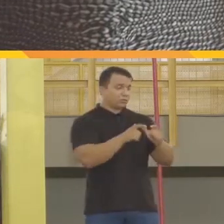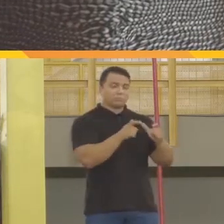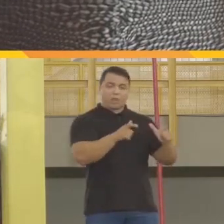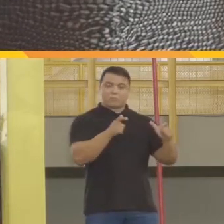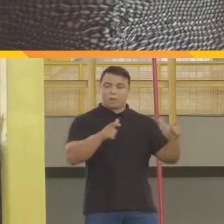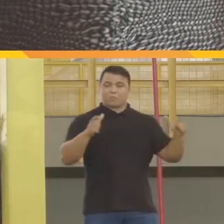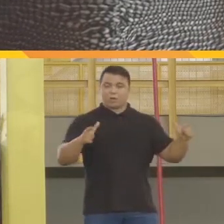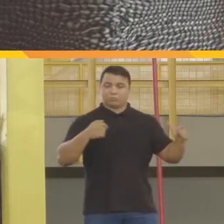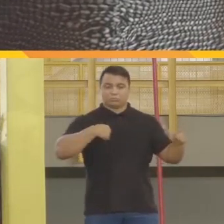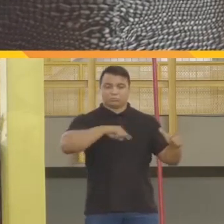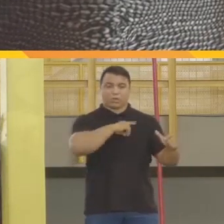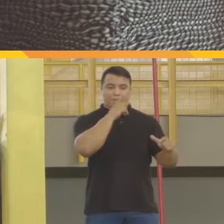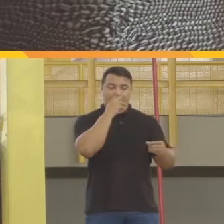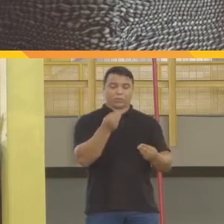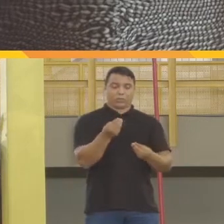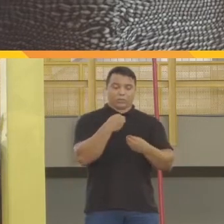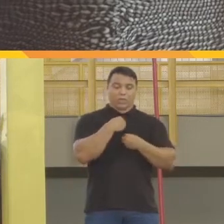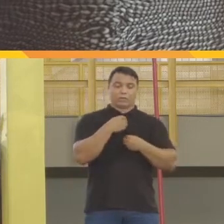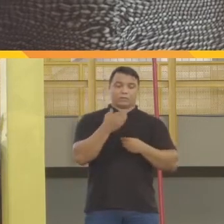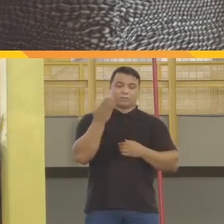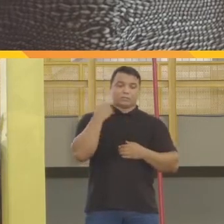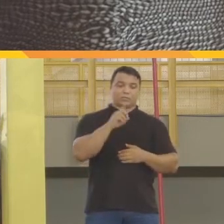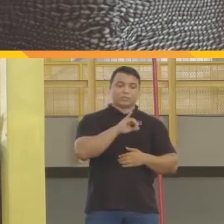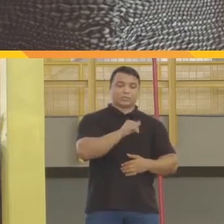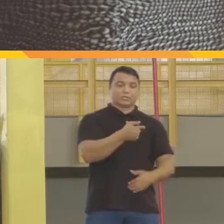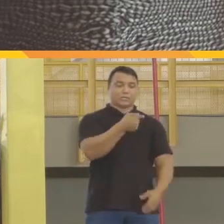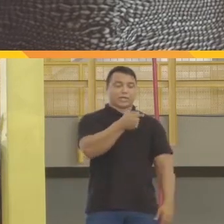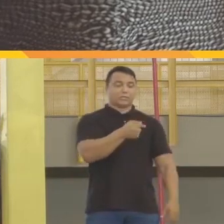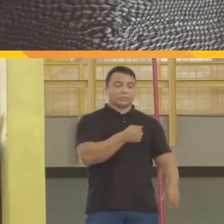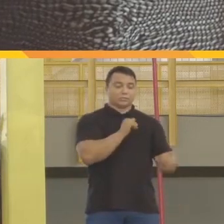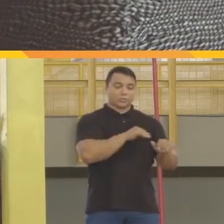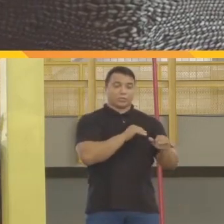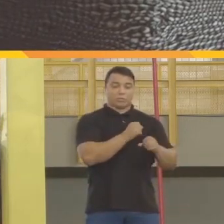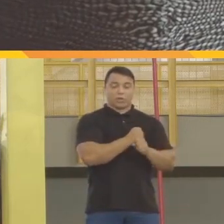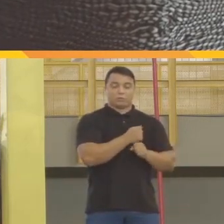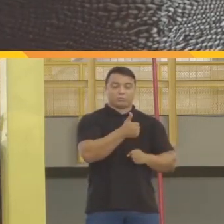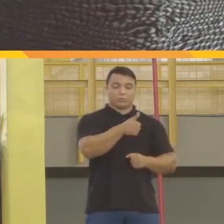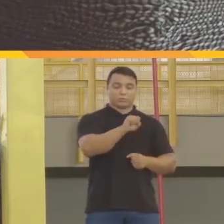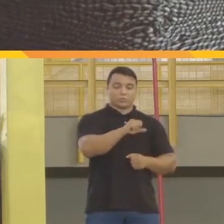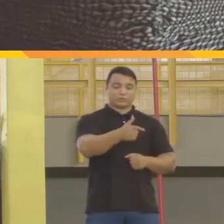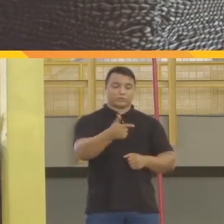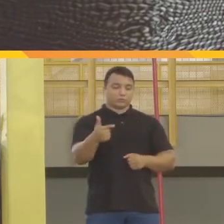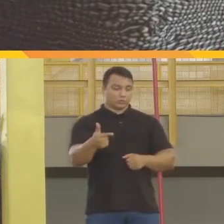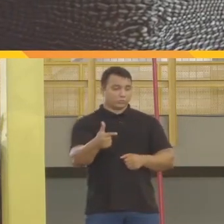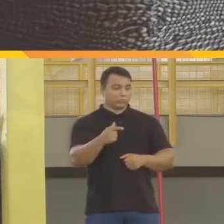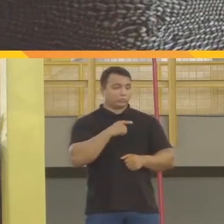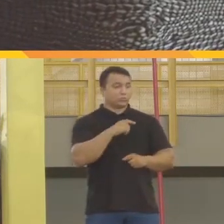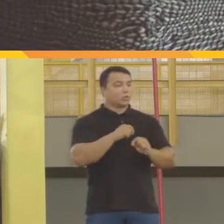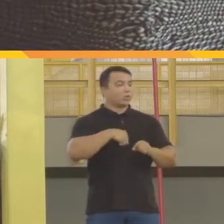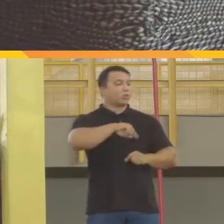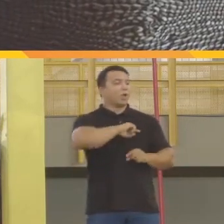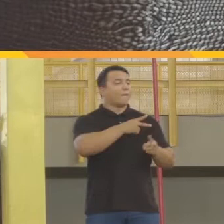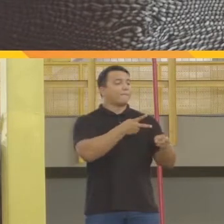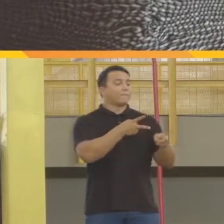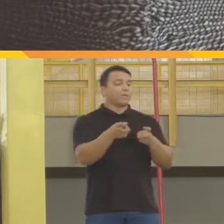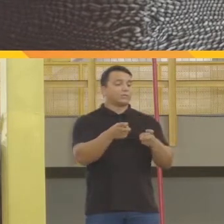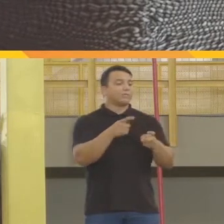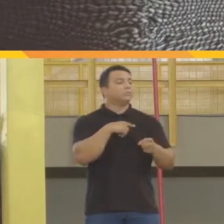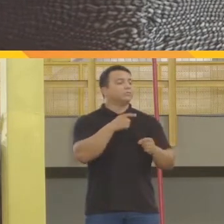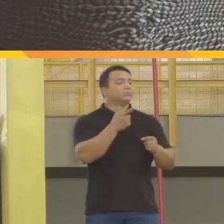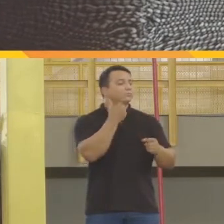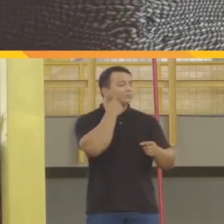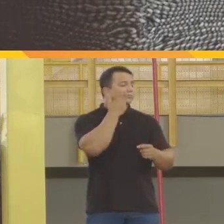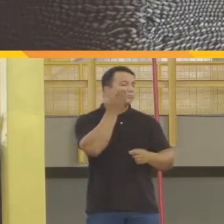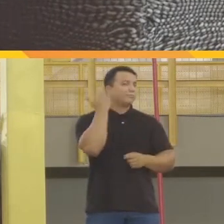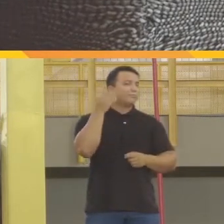emancipação que nos foi vendida lá no 7 de setembro de 1822. Porém, o que nós observamos é que, analisando as